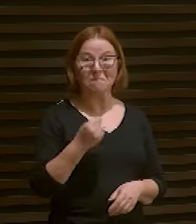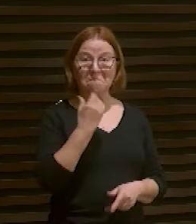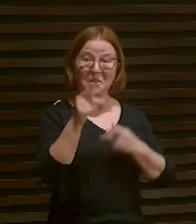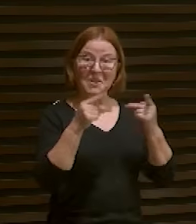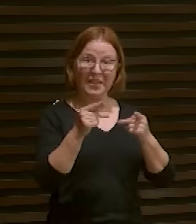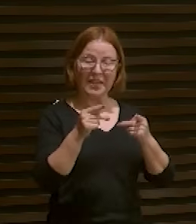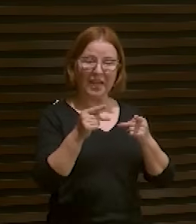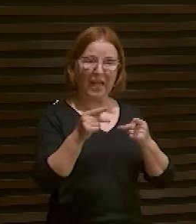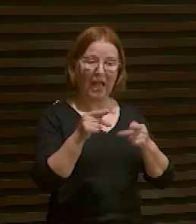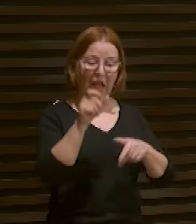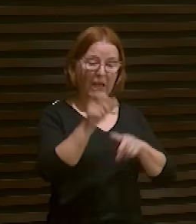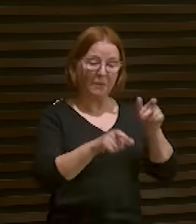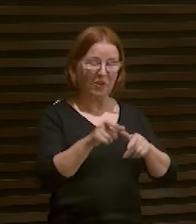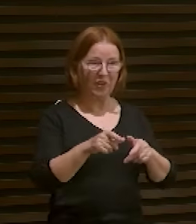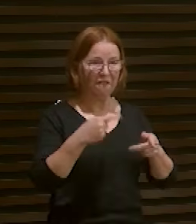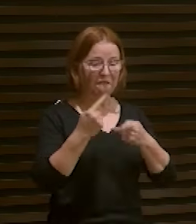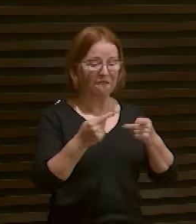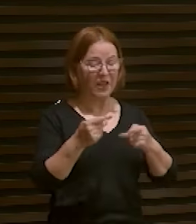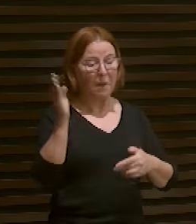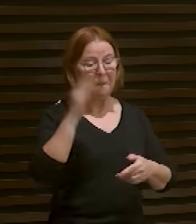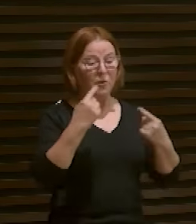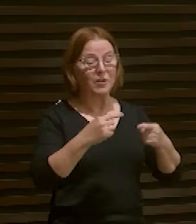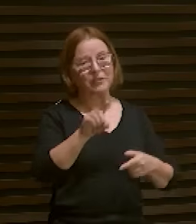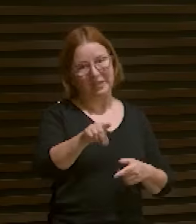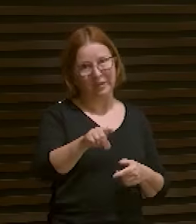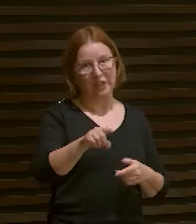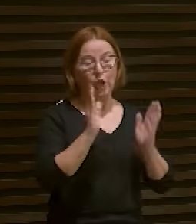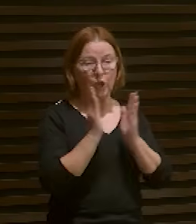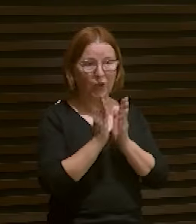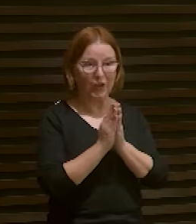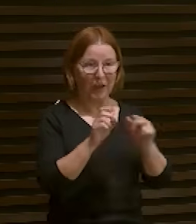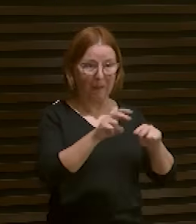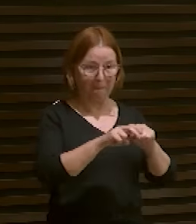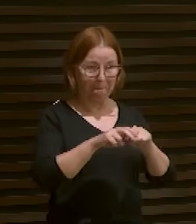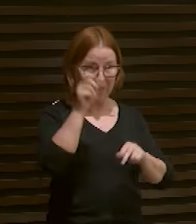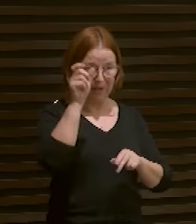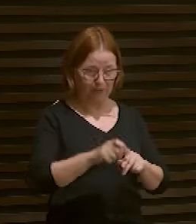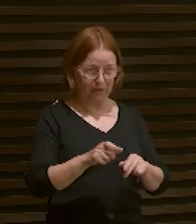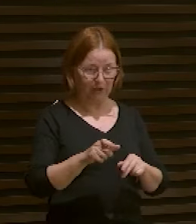Bendizei os que vos maldizem. E orai pelo que vos caluniam. Fácil, né?